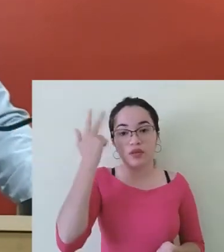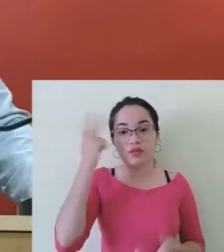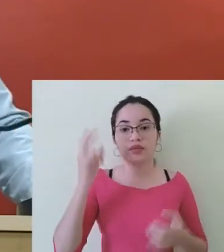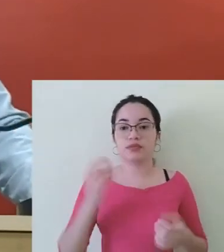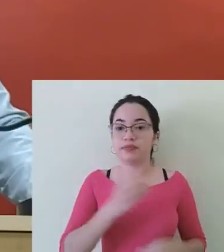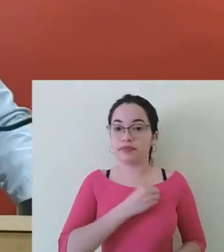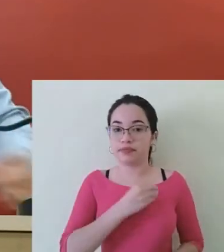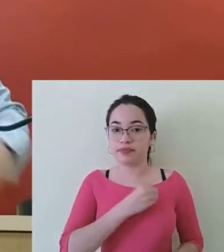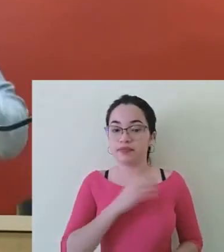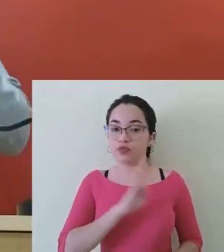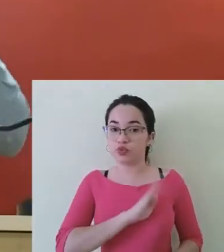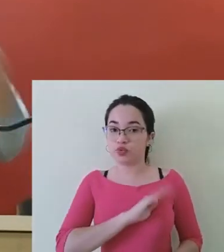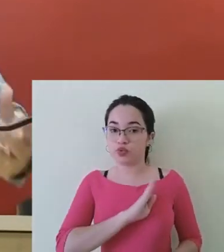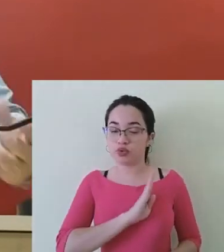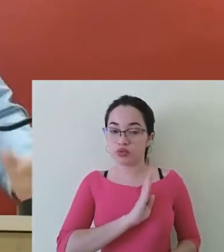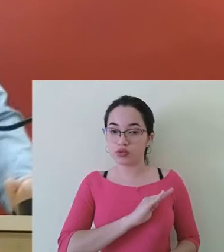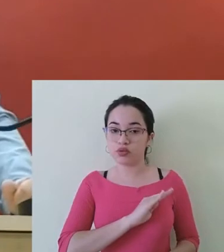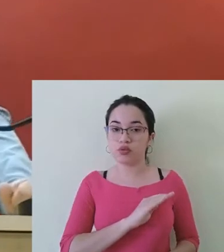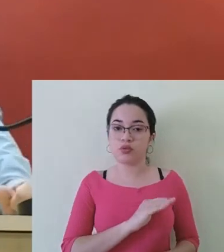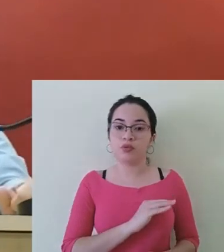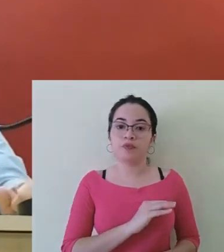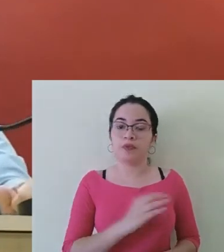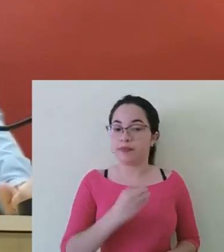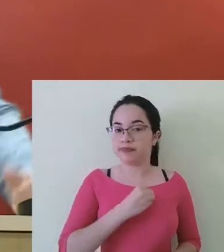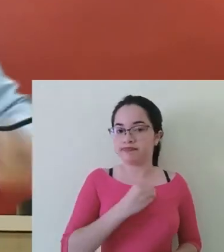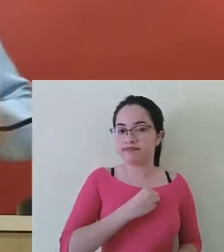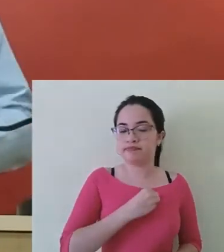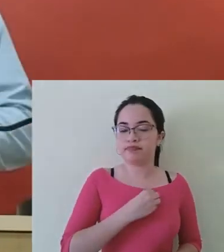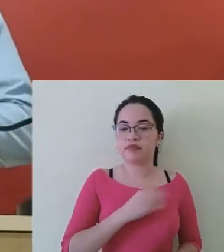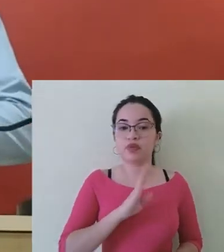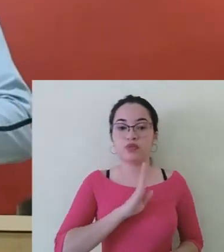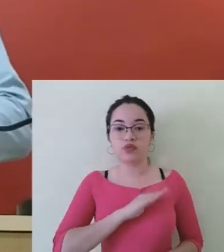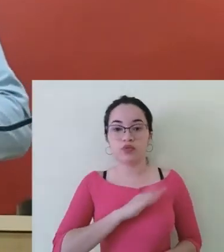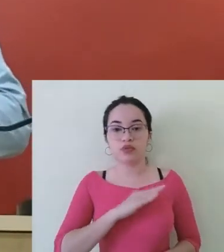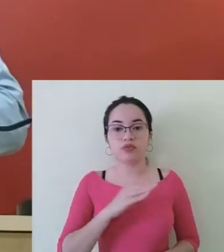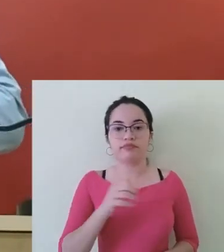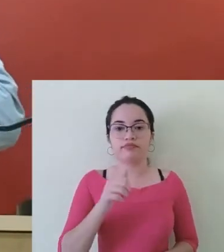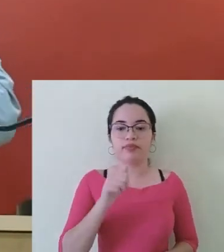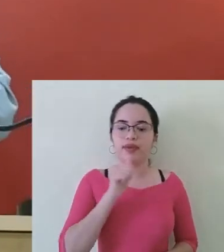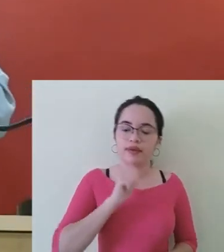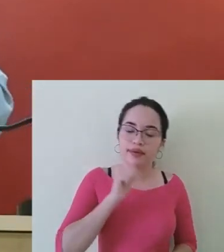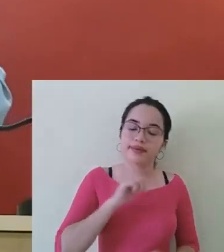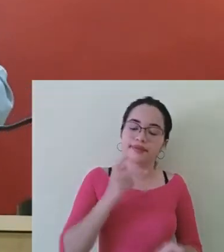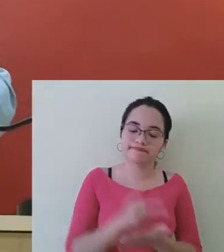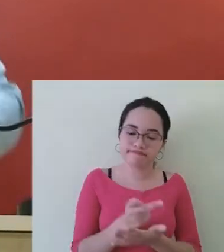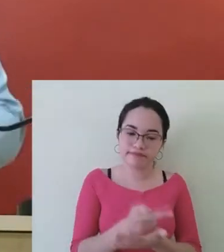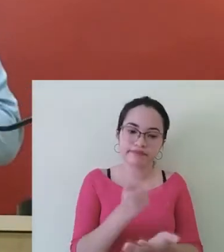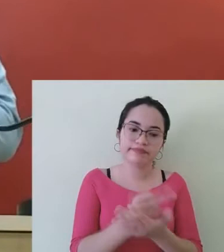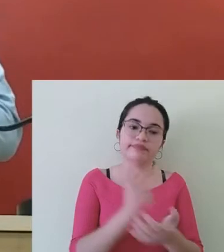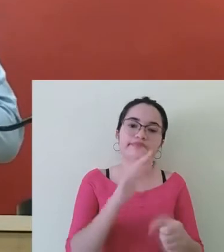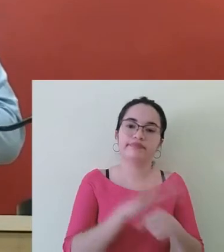natureza pecaminosa, de um coração corrupto, de um coração que ainda permanece